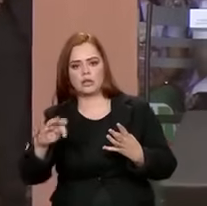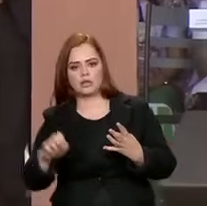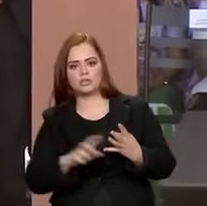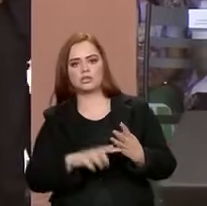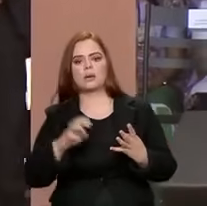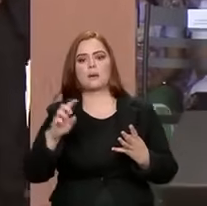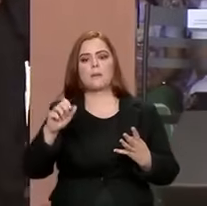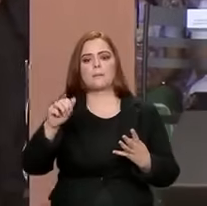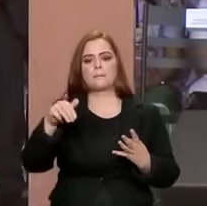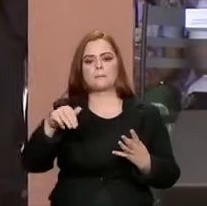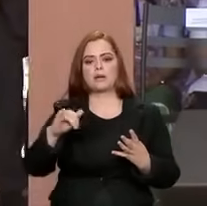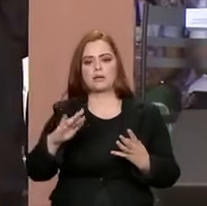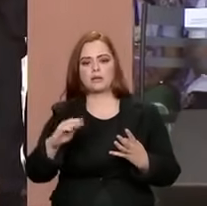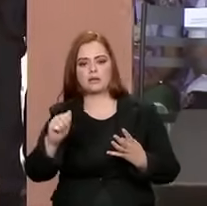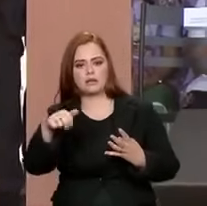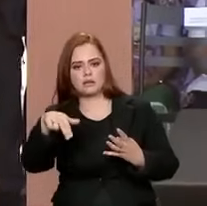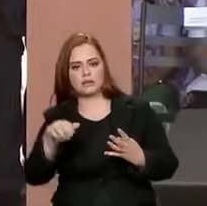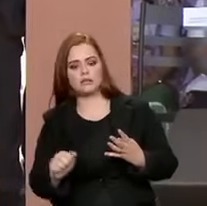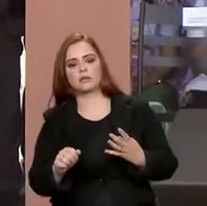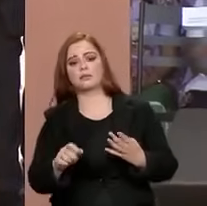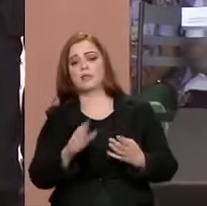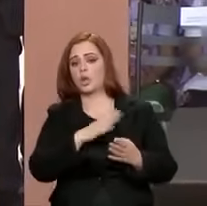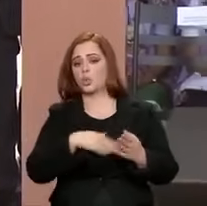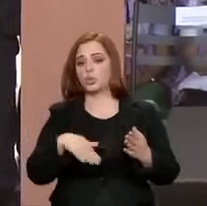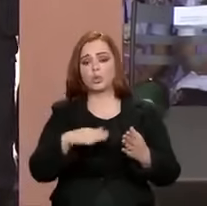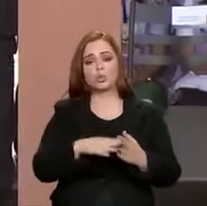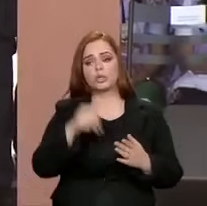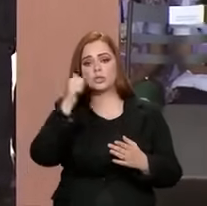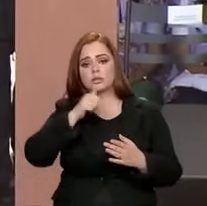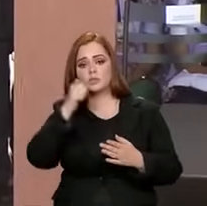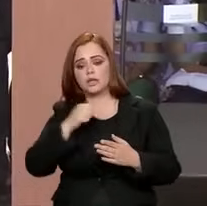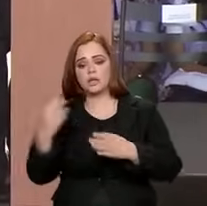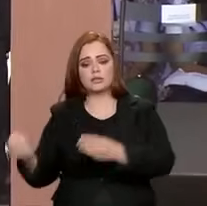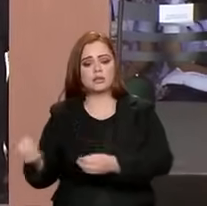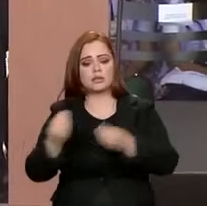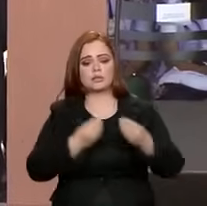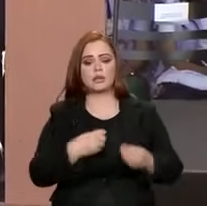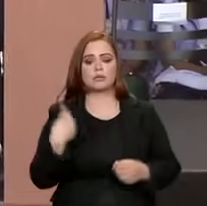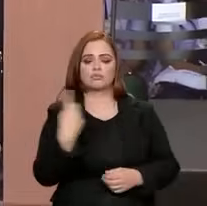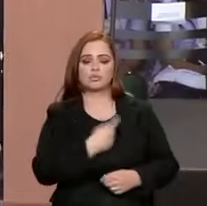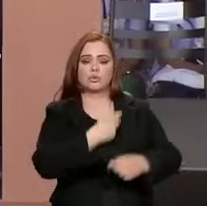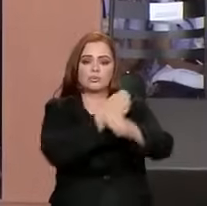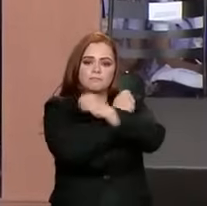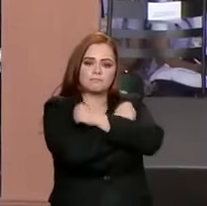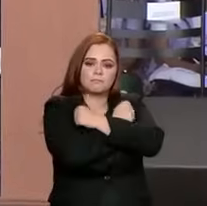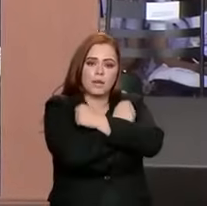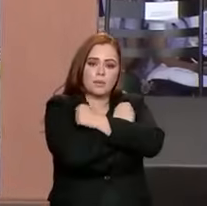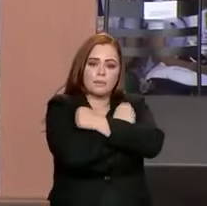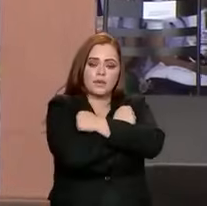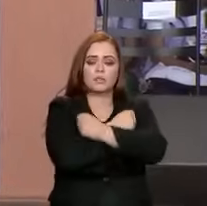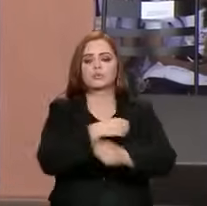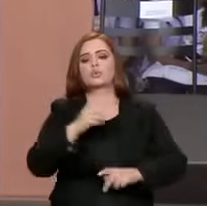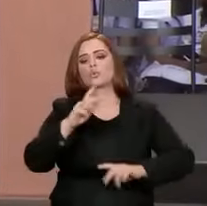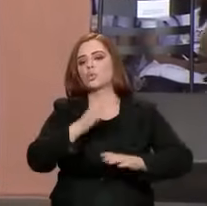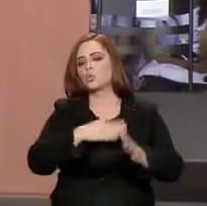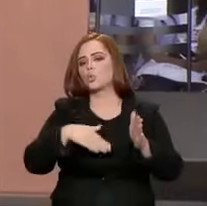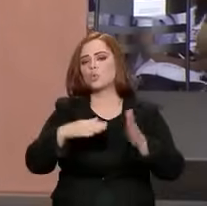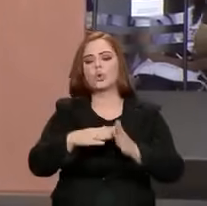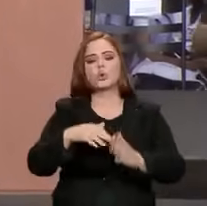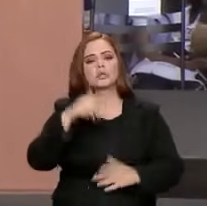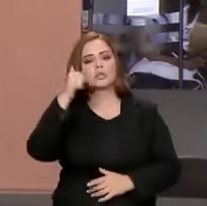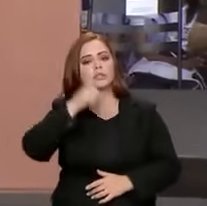Sacramento em nome delas trazer aqui o nosso abraço para as mulheres do